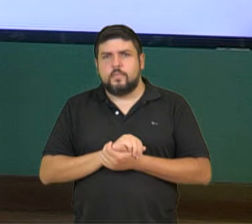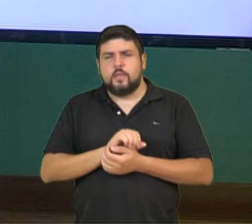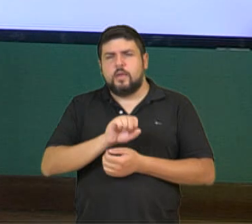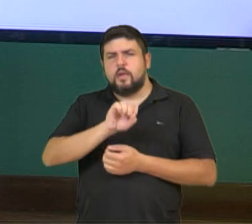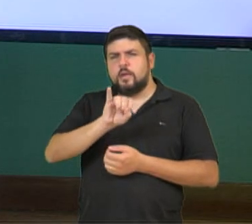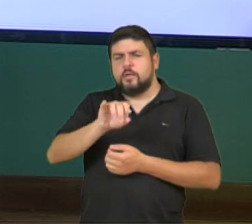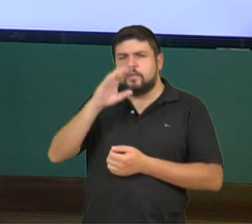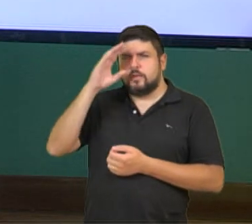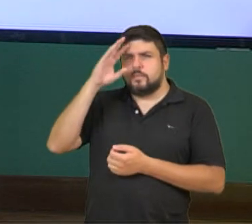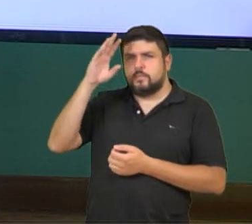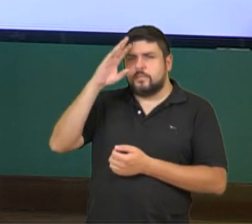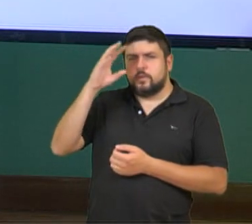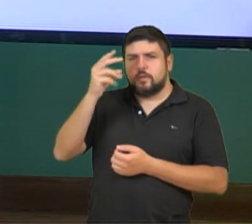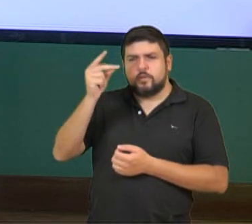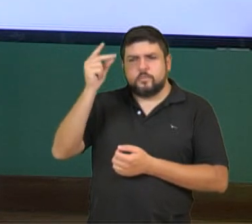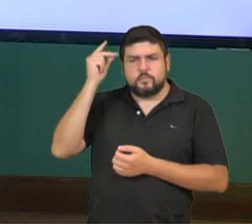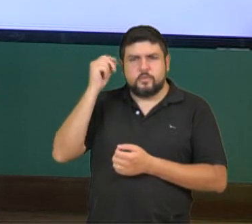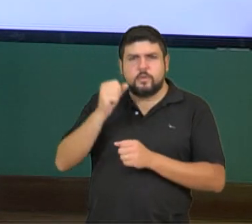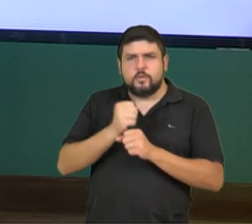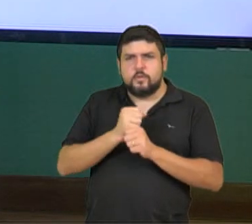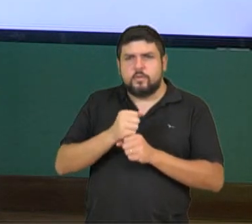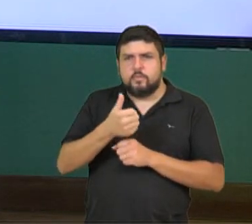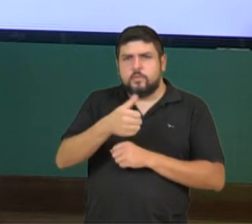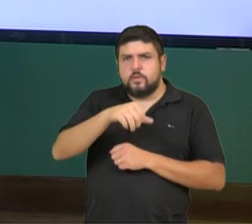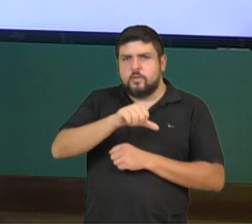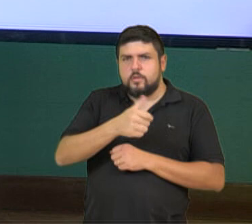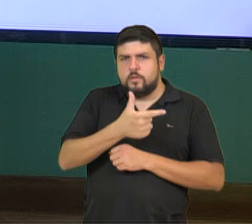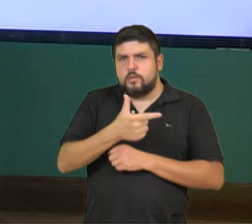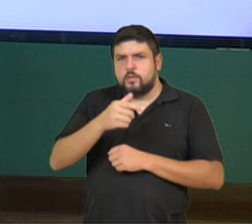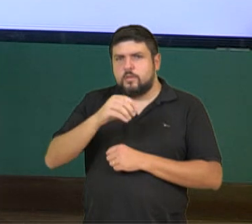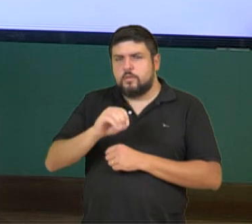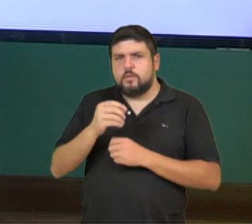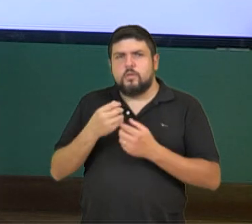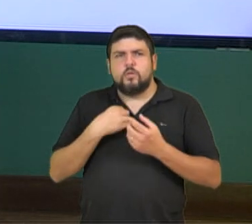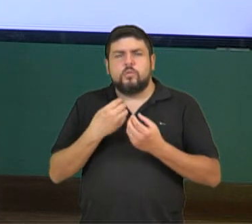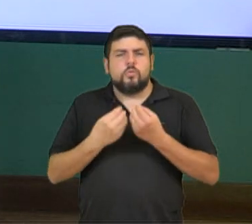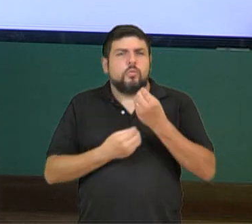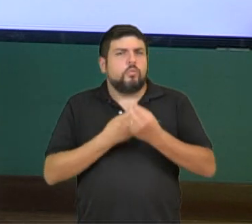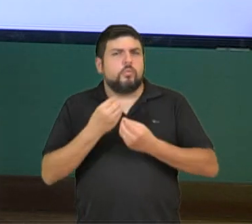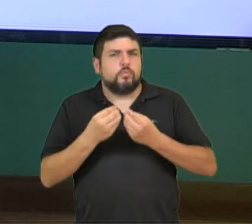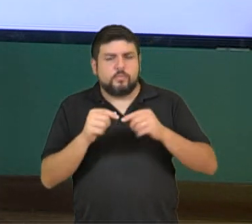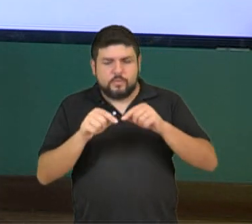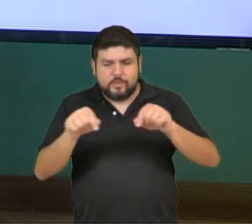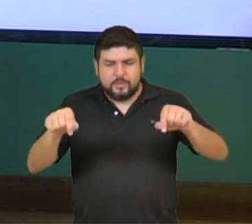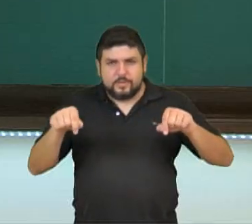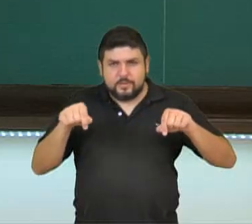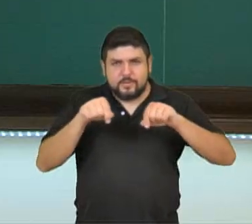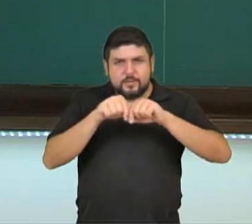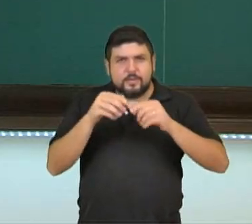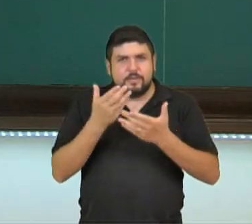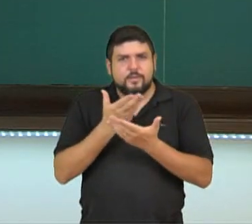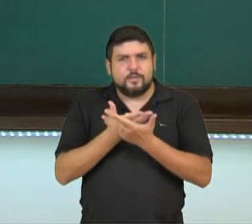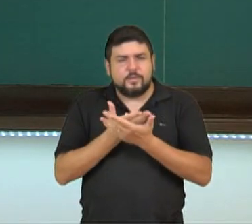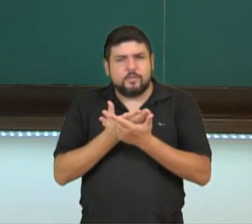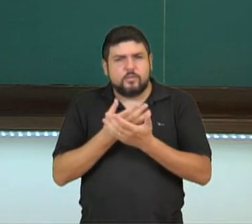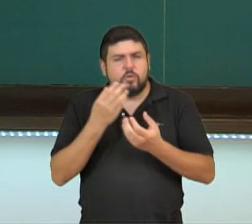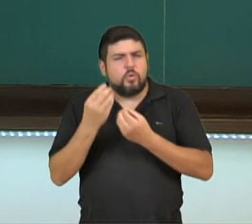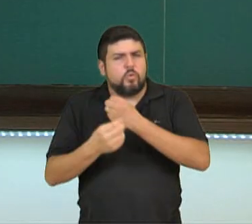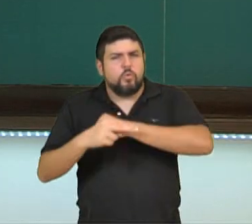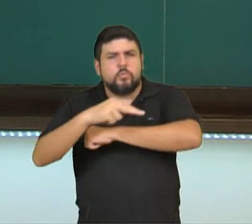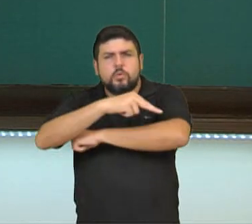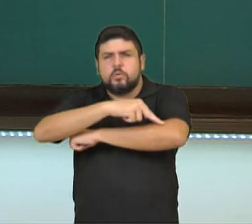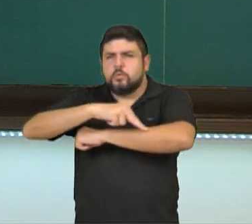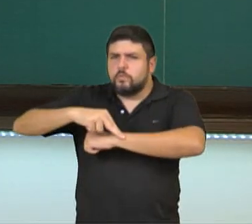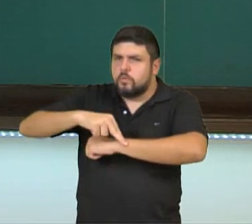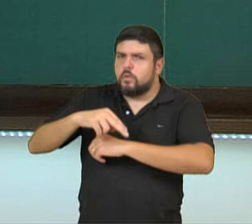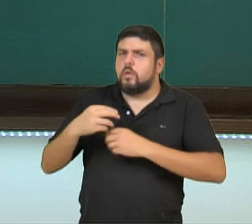nos anos de 1920, 1930, como que era a organização dessa sala de aula, como que eram os uniformes desses